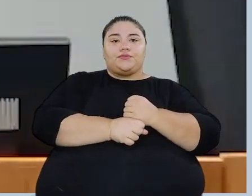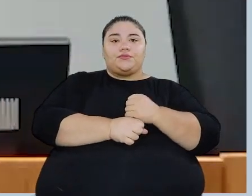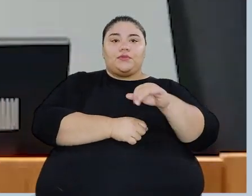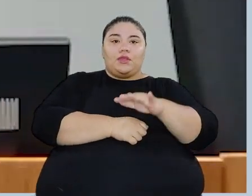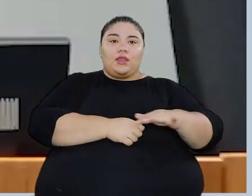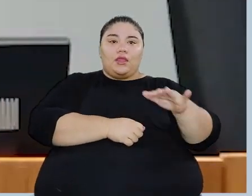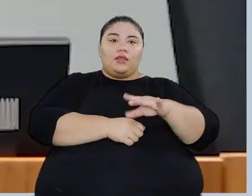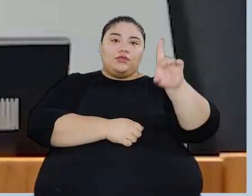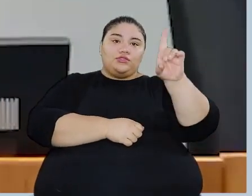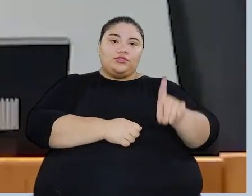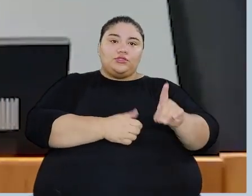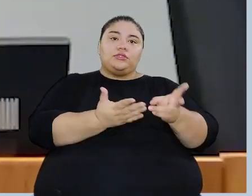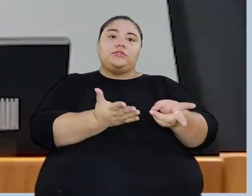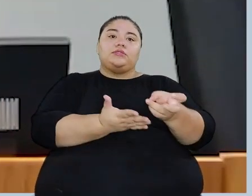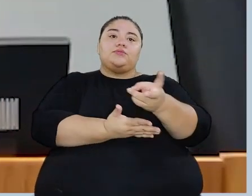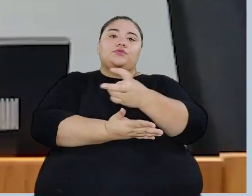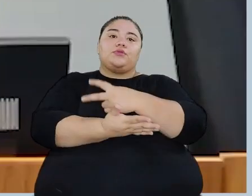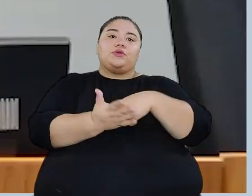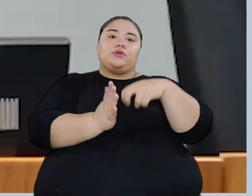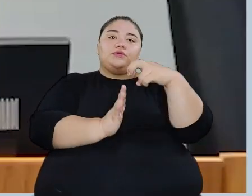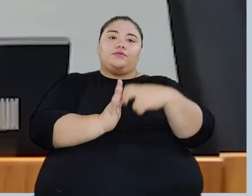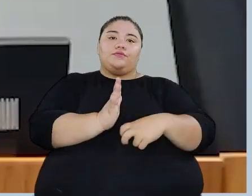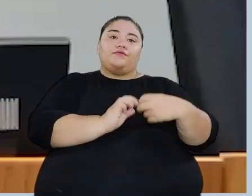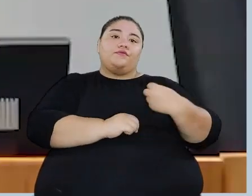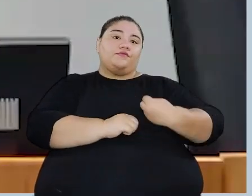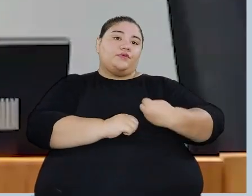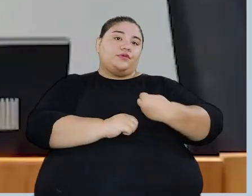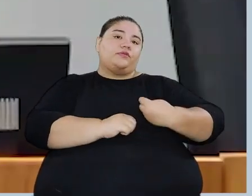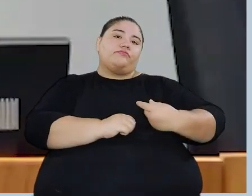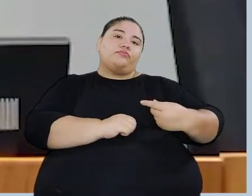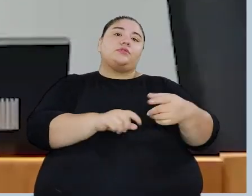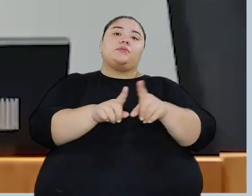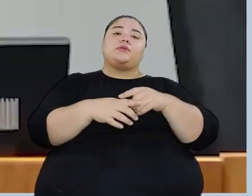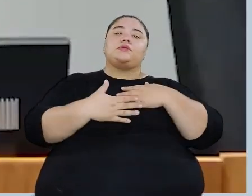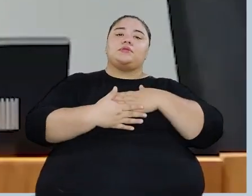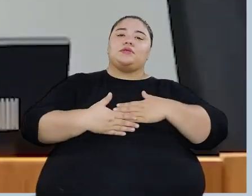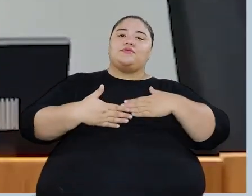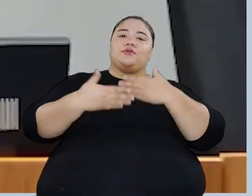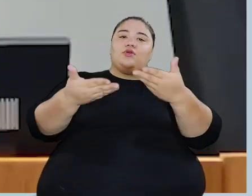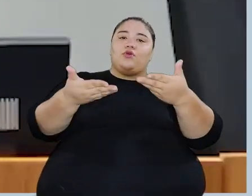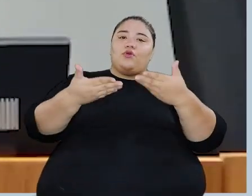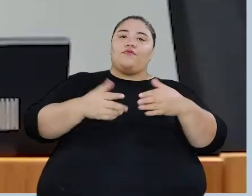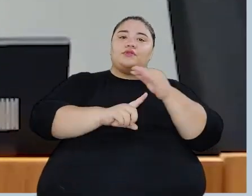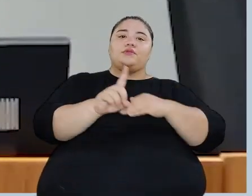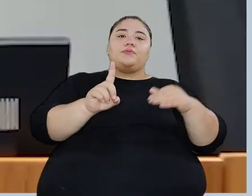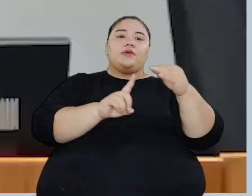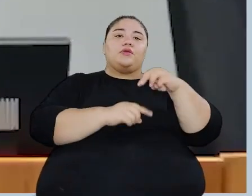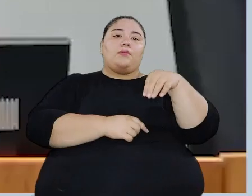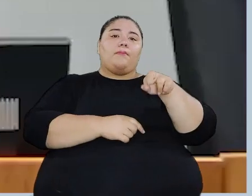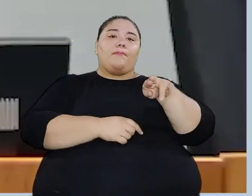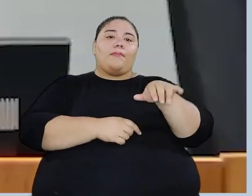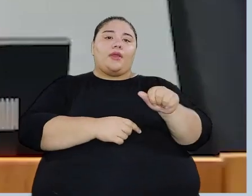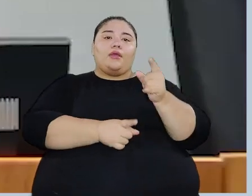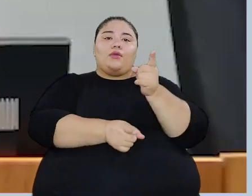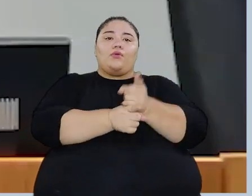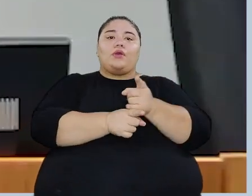da área do direito tributário de vida, e dizer também que foi uma satisfação receber o convite da desembargadora Marisa para esse